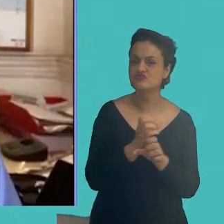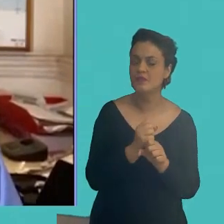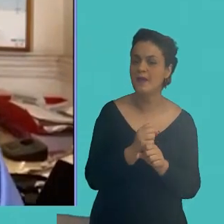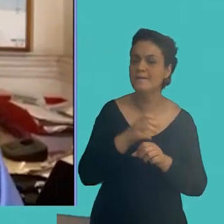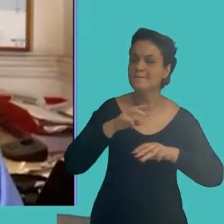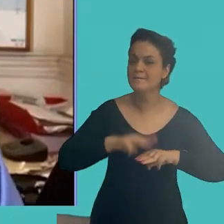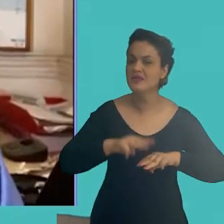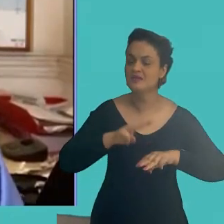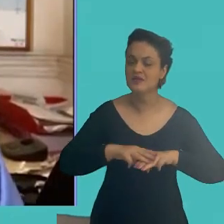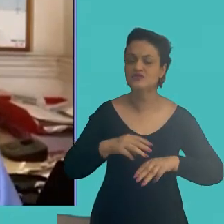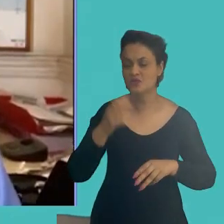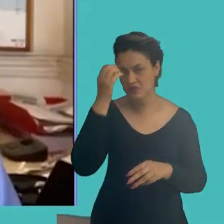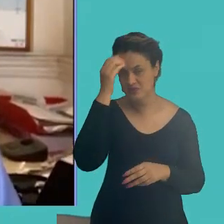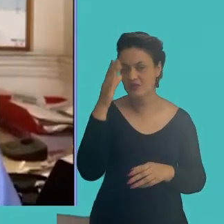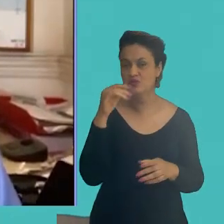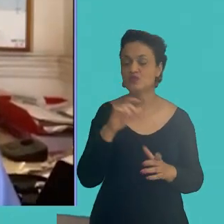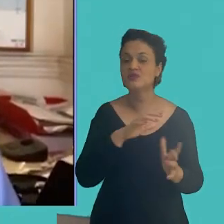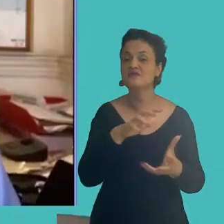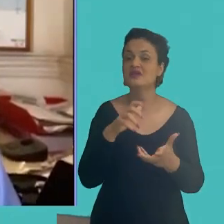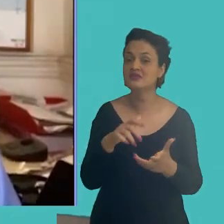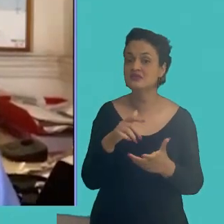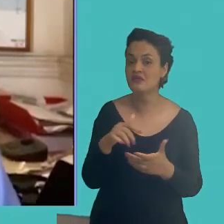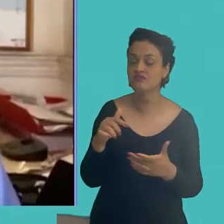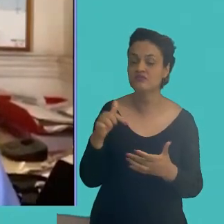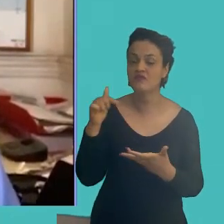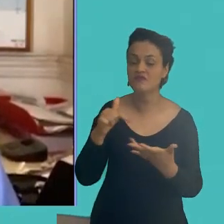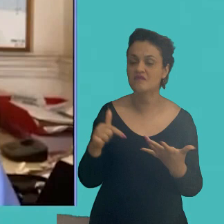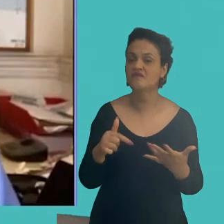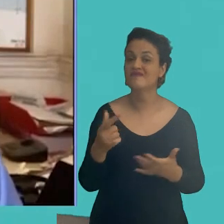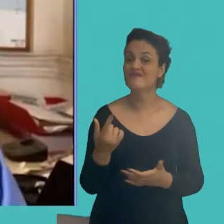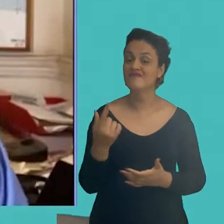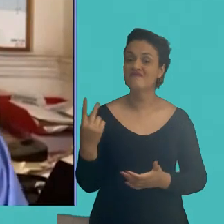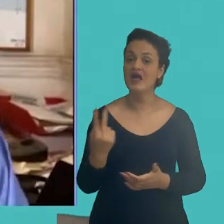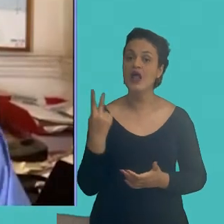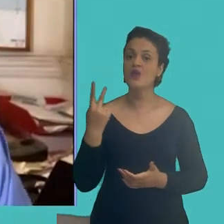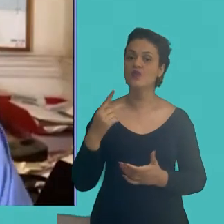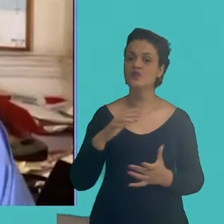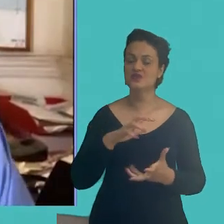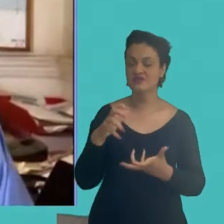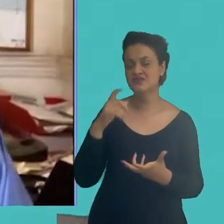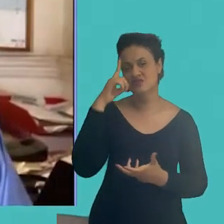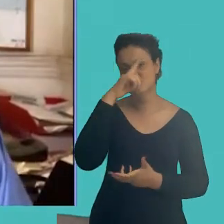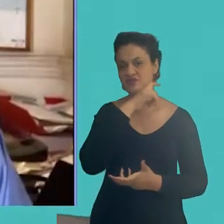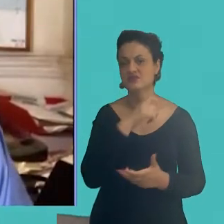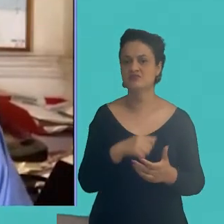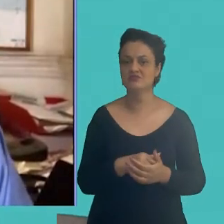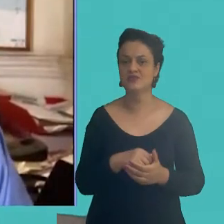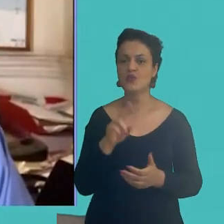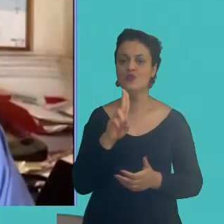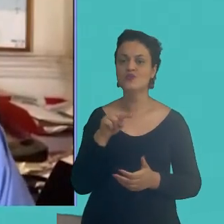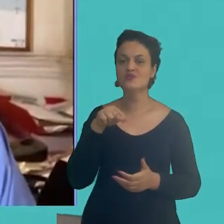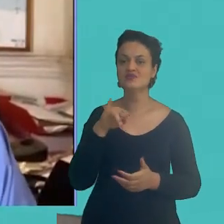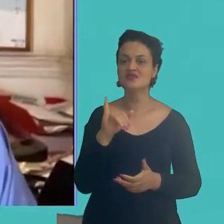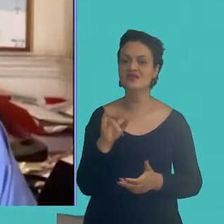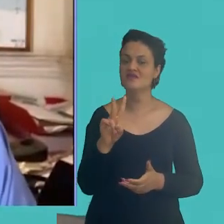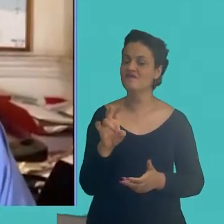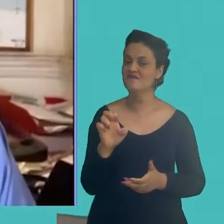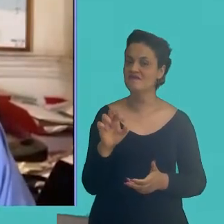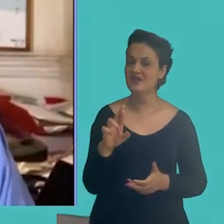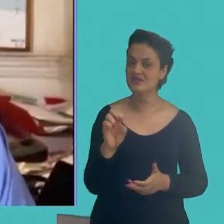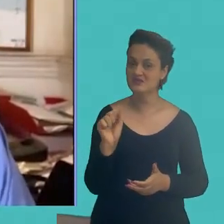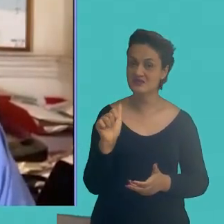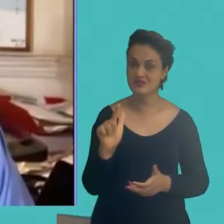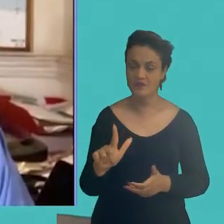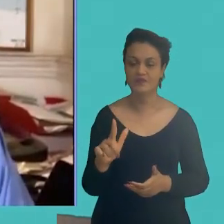universal. Valor universal é algo muito mais difícil. E talvez, voltando à minha crença